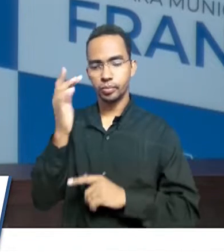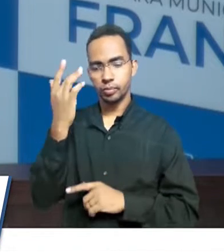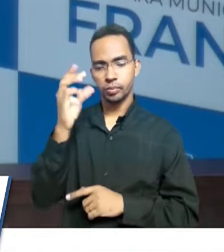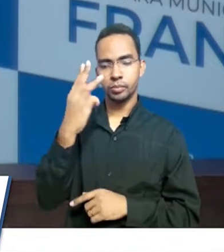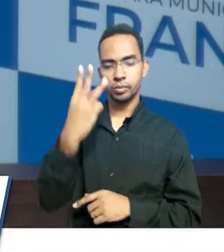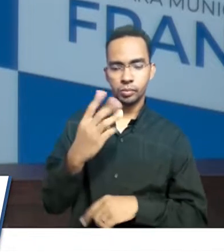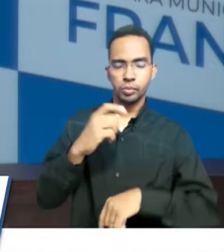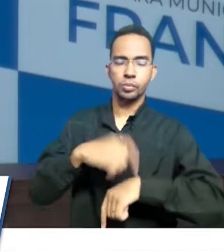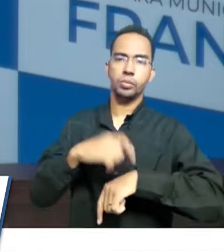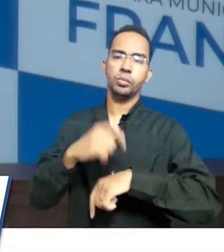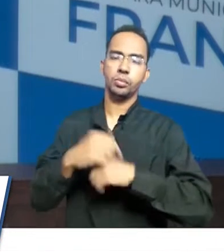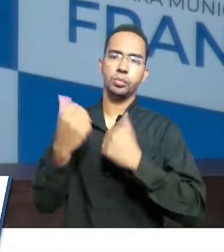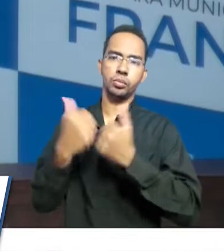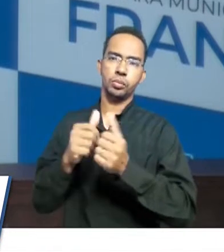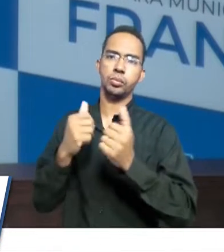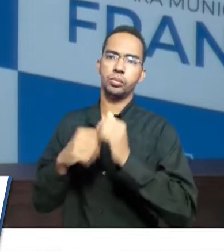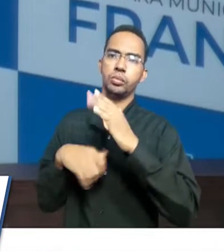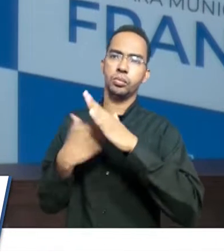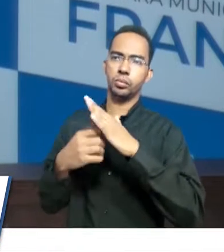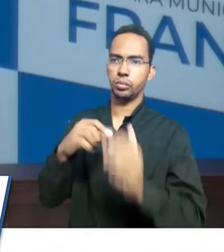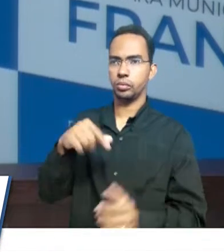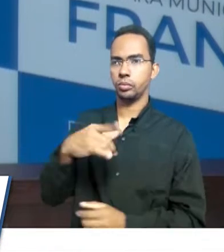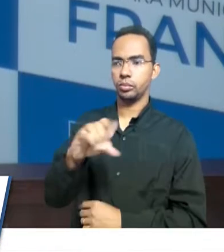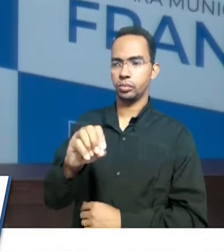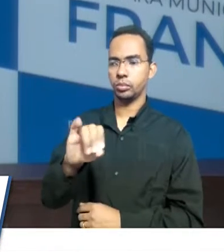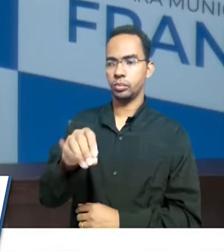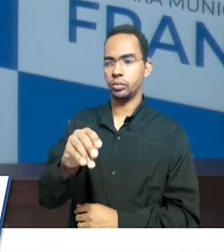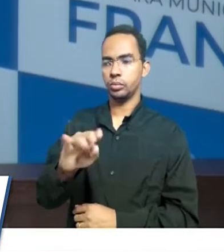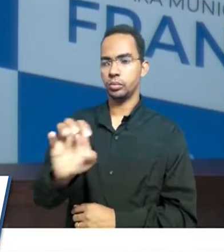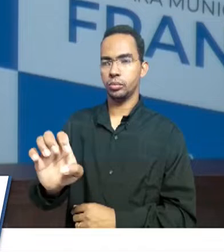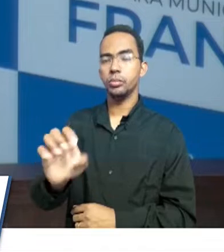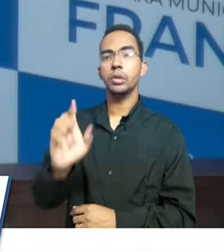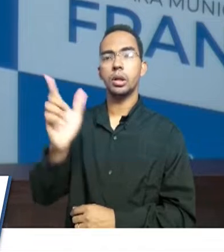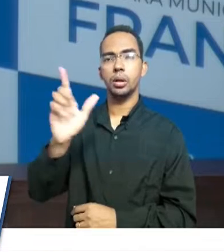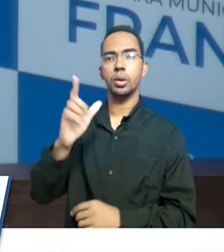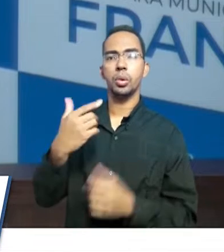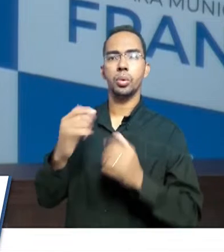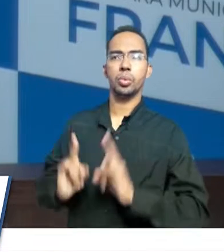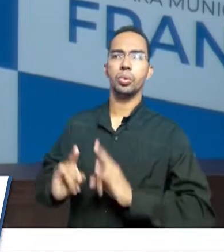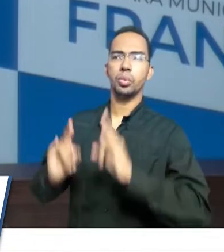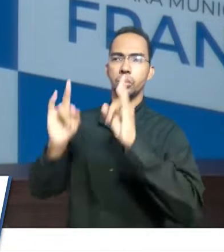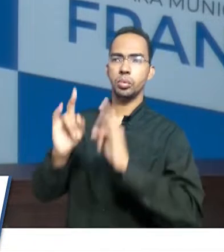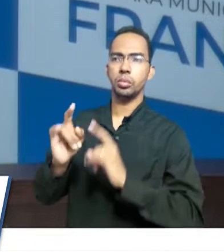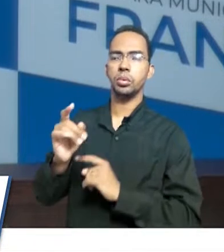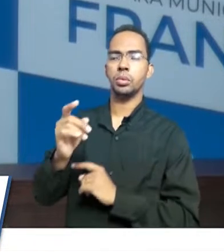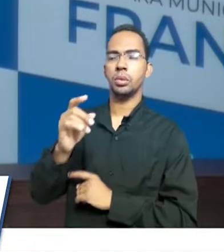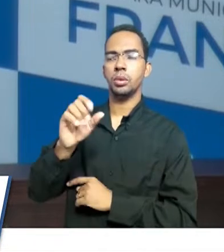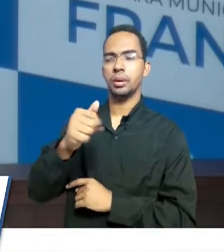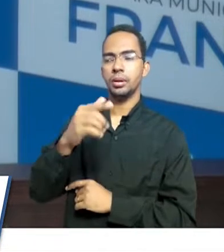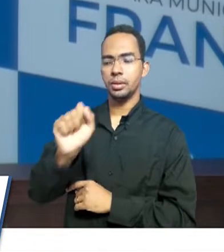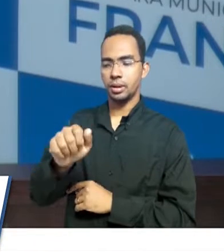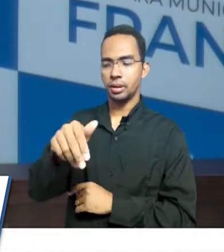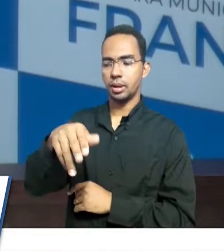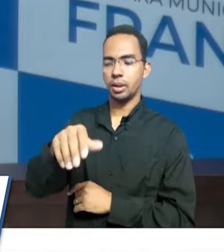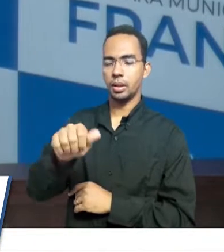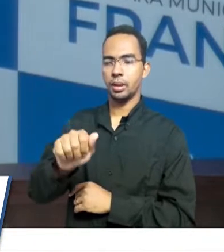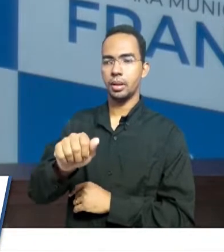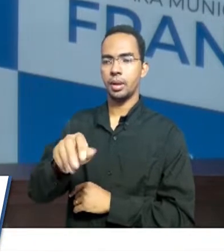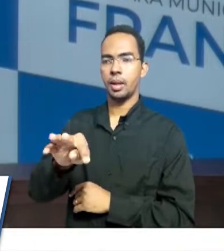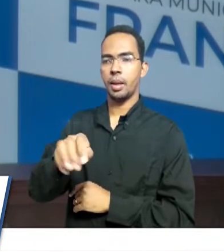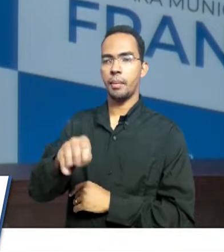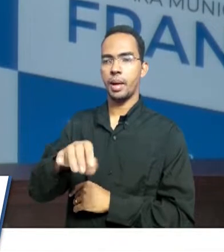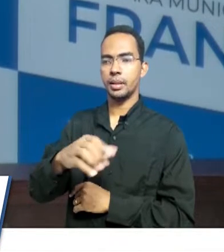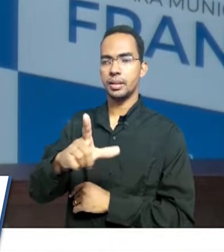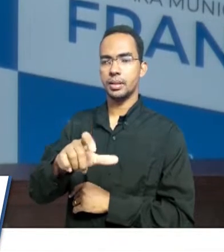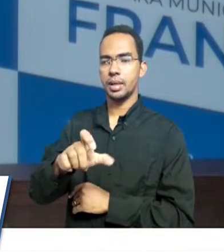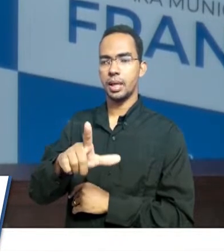São José. Porque lá nós temos o outro condomínio, que chama Santa Marcelina, o Santa Paula, o fundo lá, o Paiozinho, o pessoal que